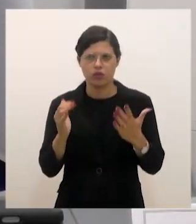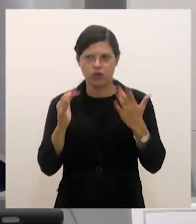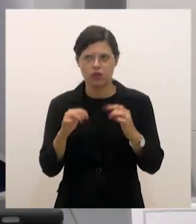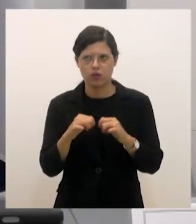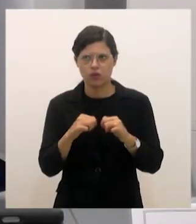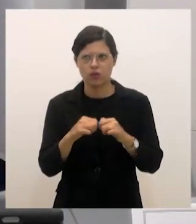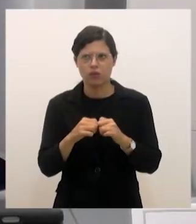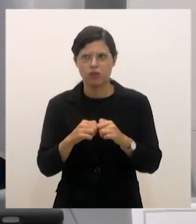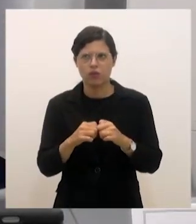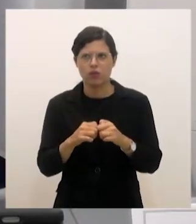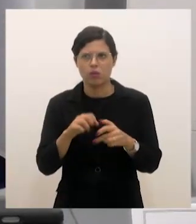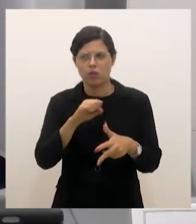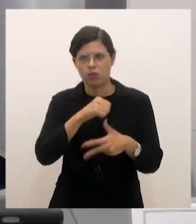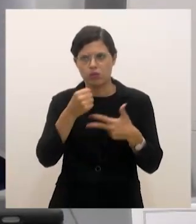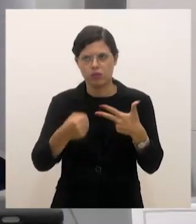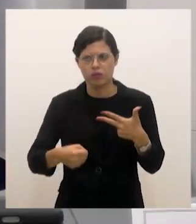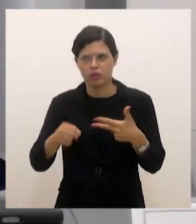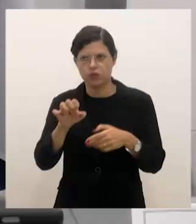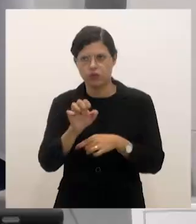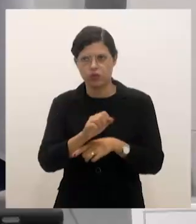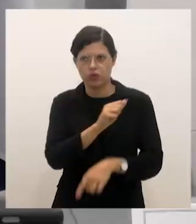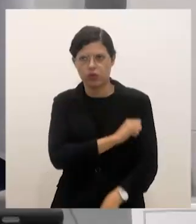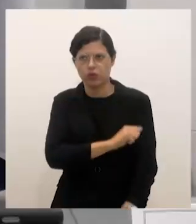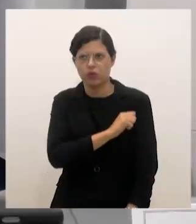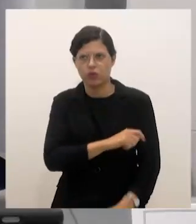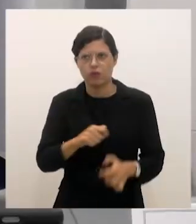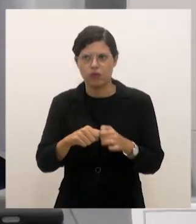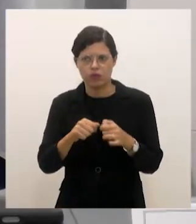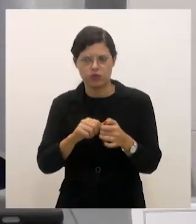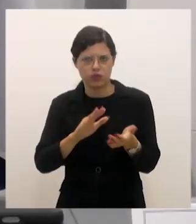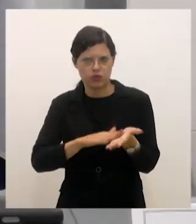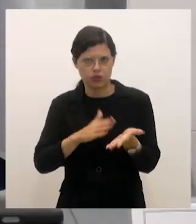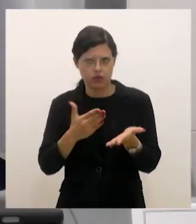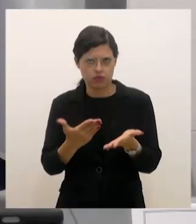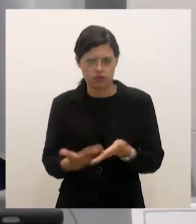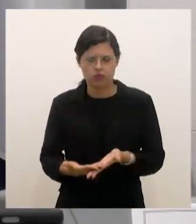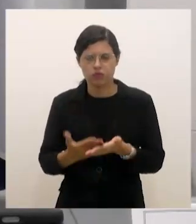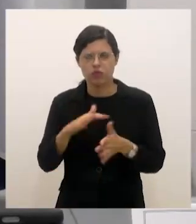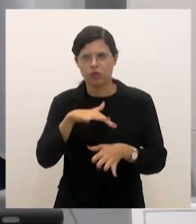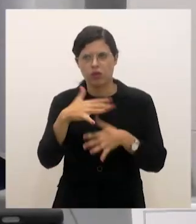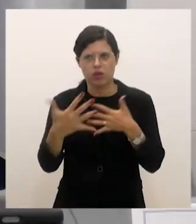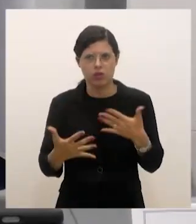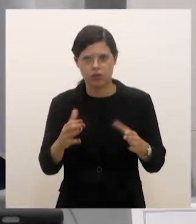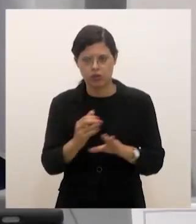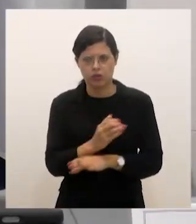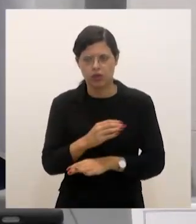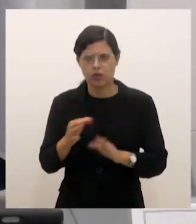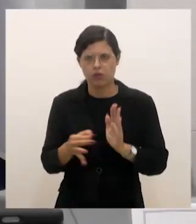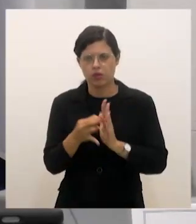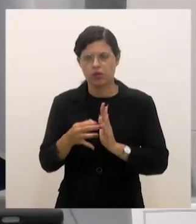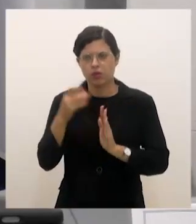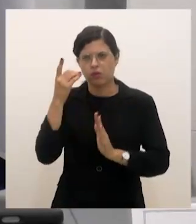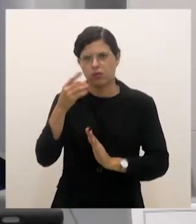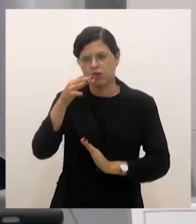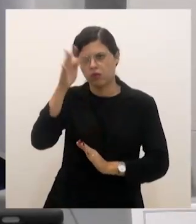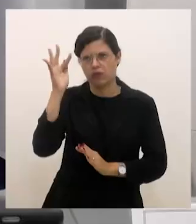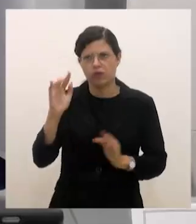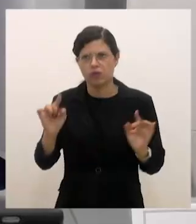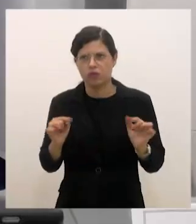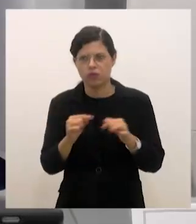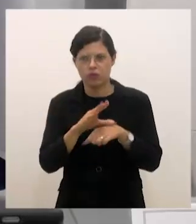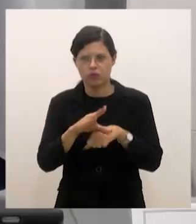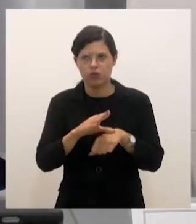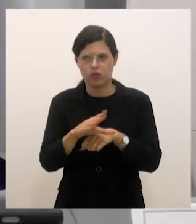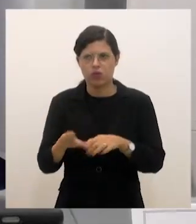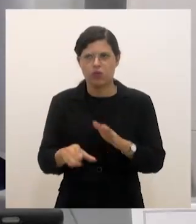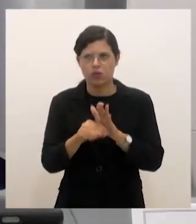pelos poderes do Estado do Rio de Janeiro para realizar a interpretação e tradução integral em Libras. Para aparecer, deputado Fred Pacheco. Pela constitucionalidade com